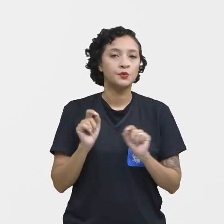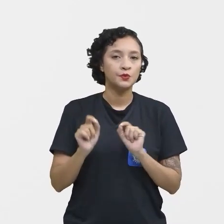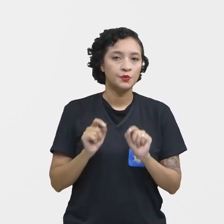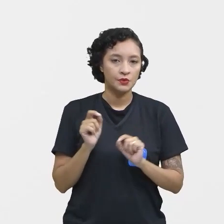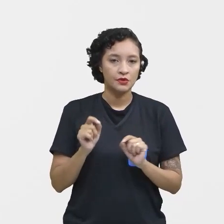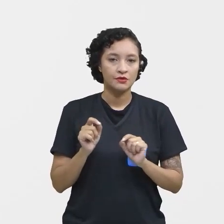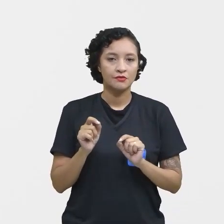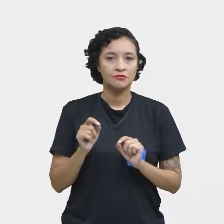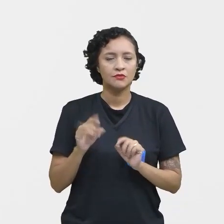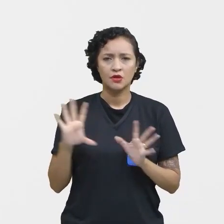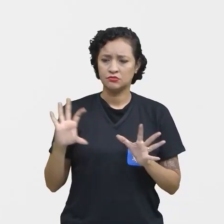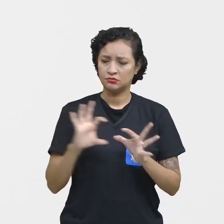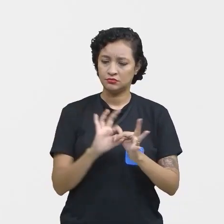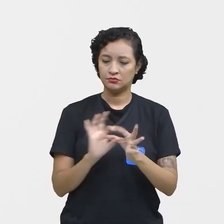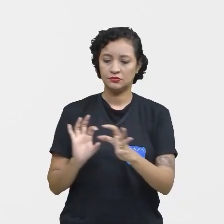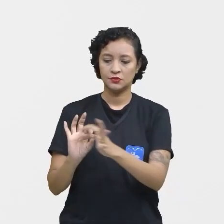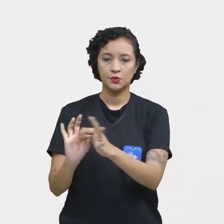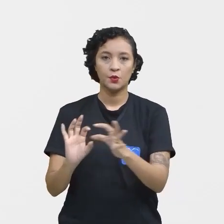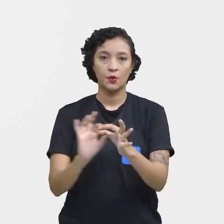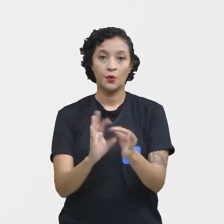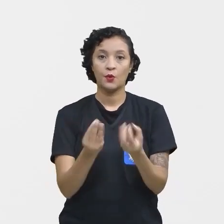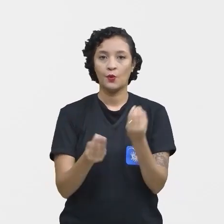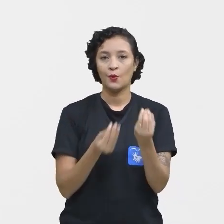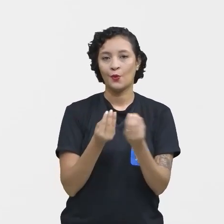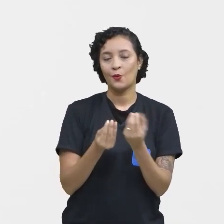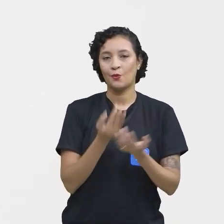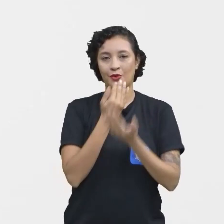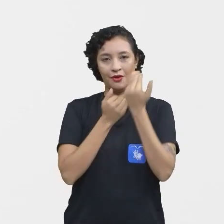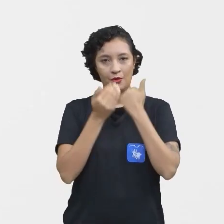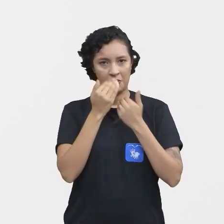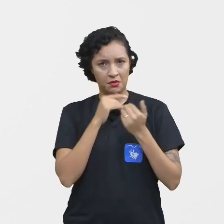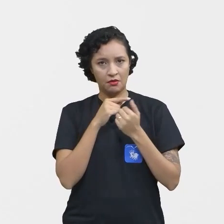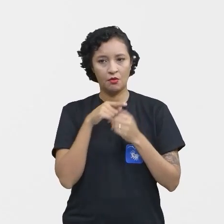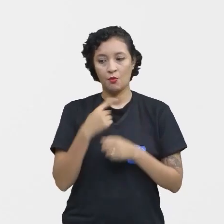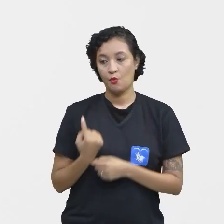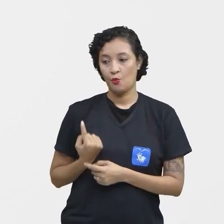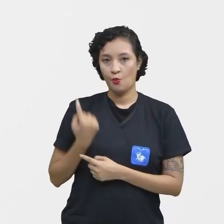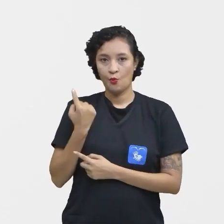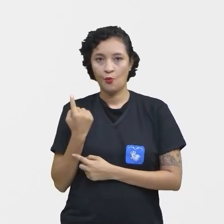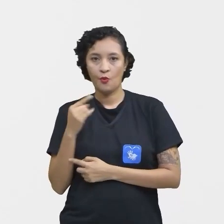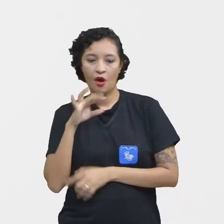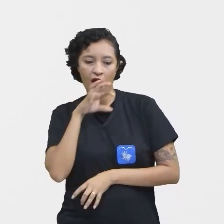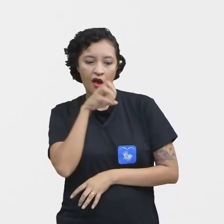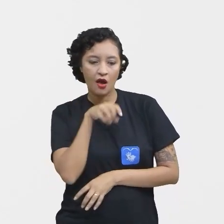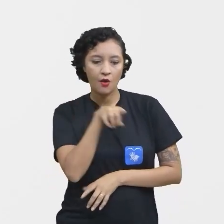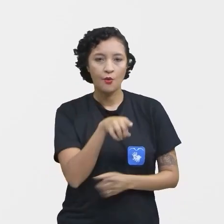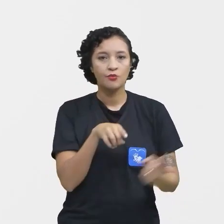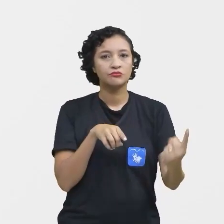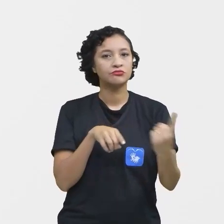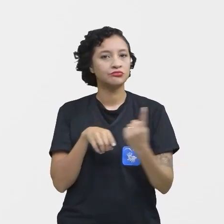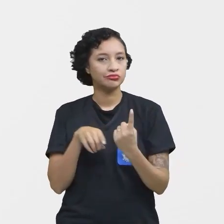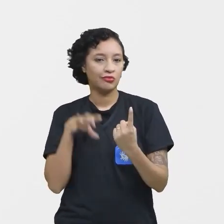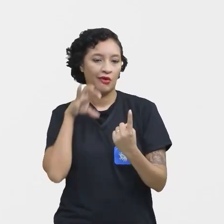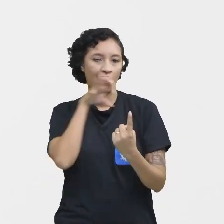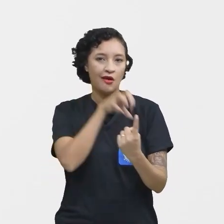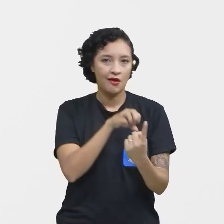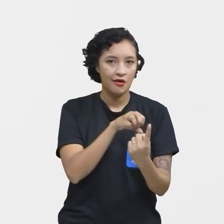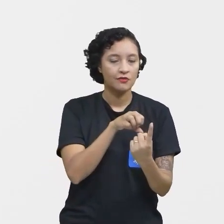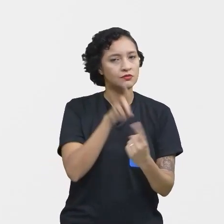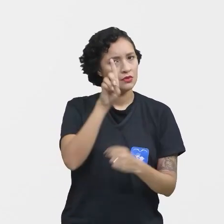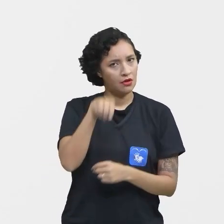estão conectados através da alimentação, um se alimenta do outro. Vocês lembram que nós falamos